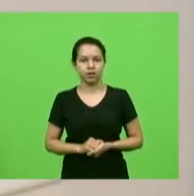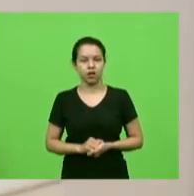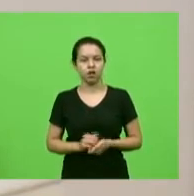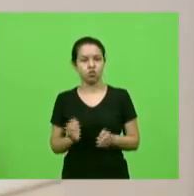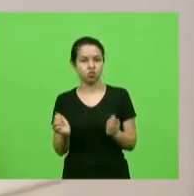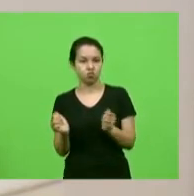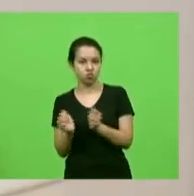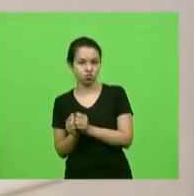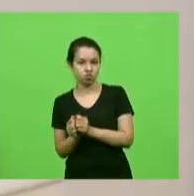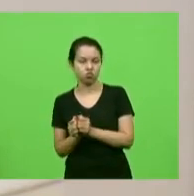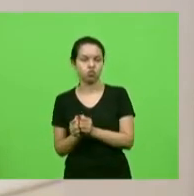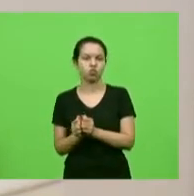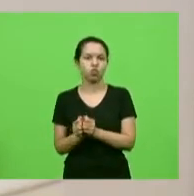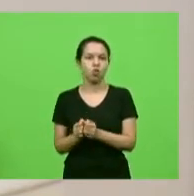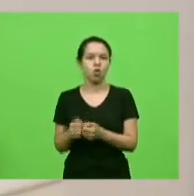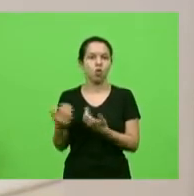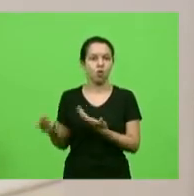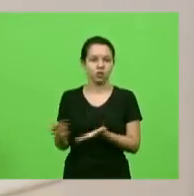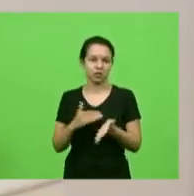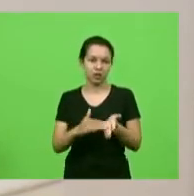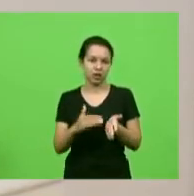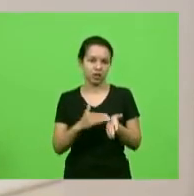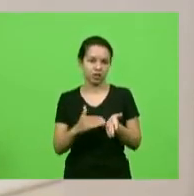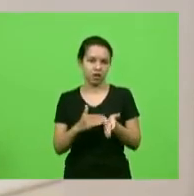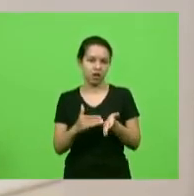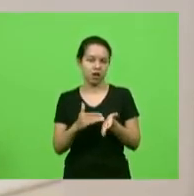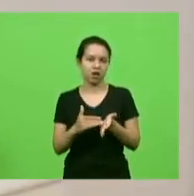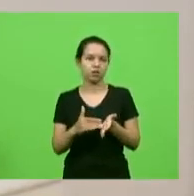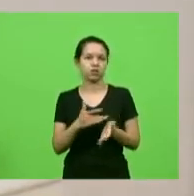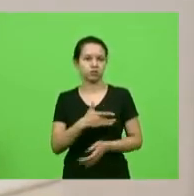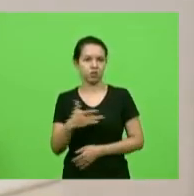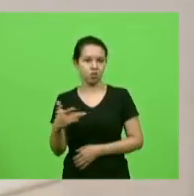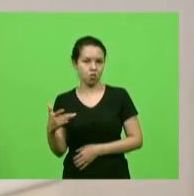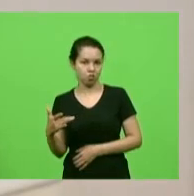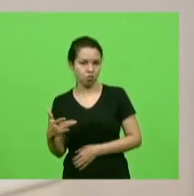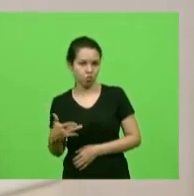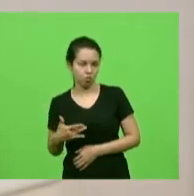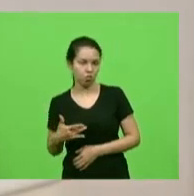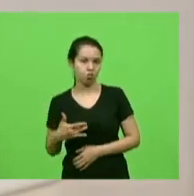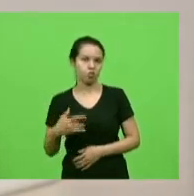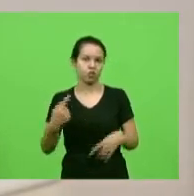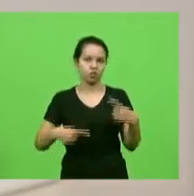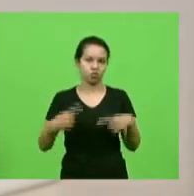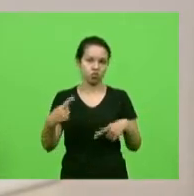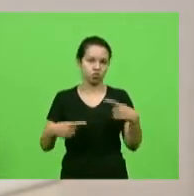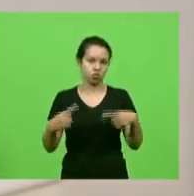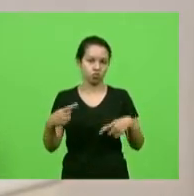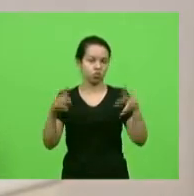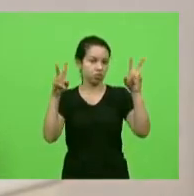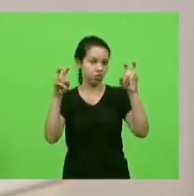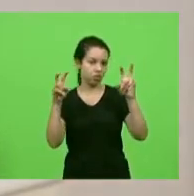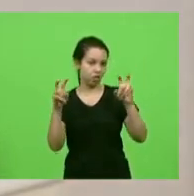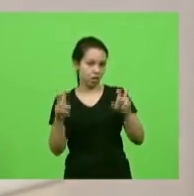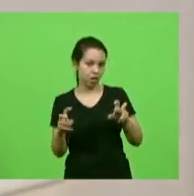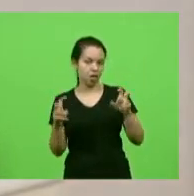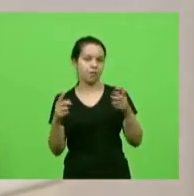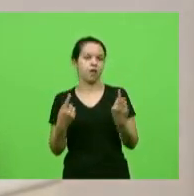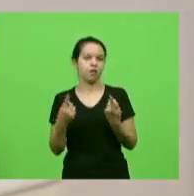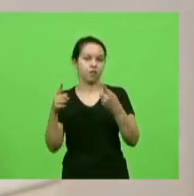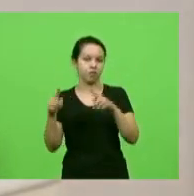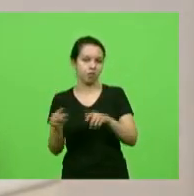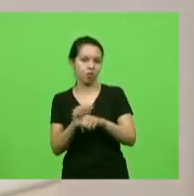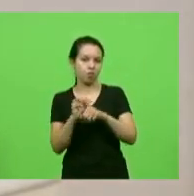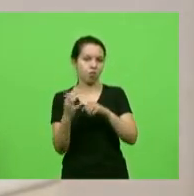então secretário de Estado da Saúde, para tratar de diversos temas relacionados ao enfrentamento da Covid-19. Falo, então, da coletiva de